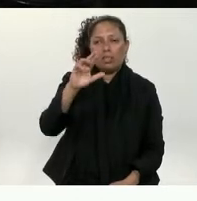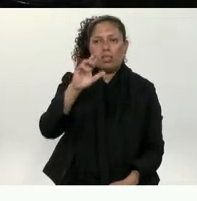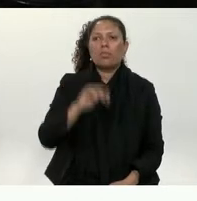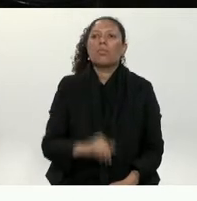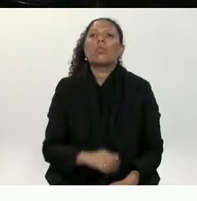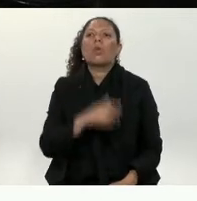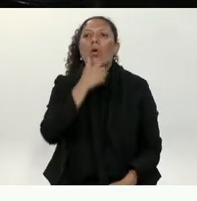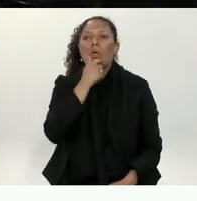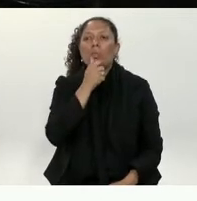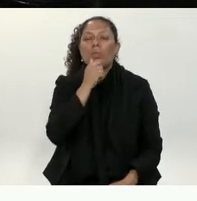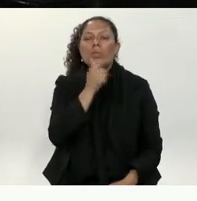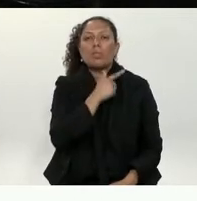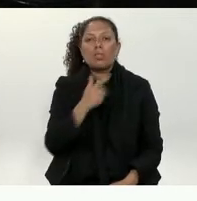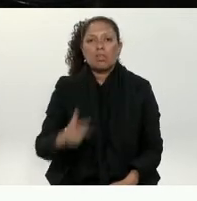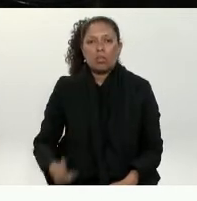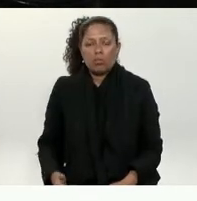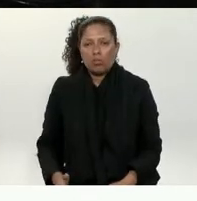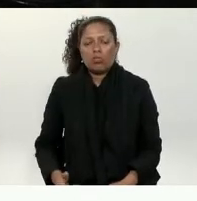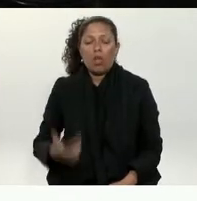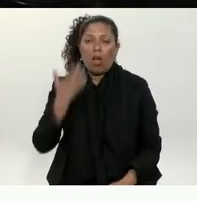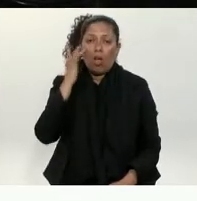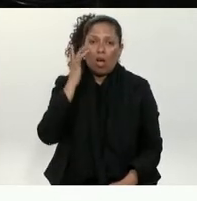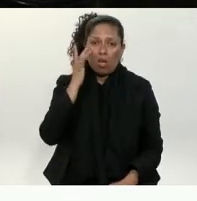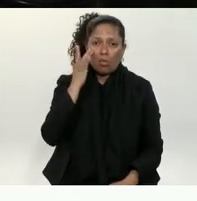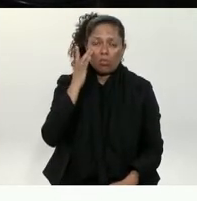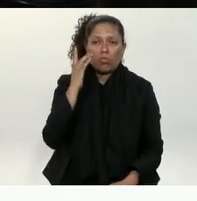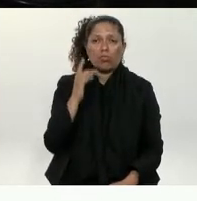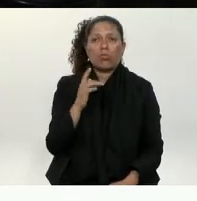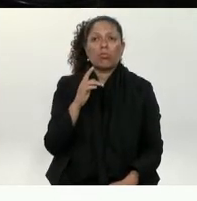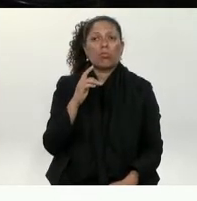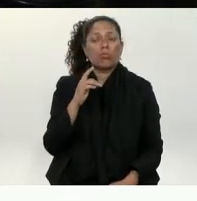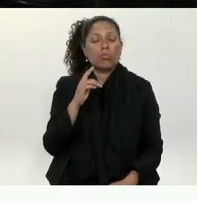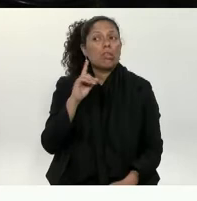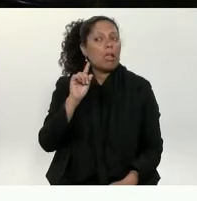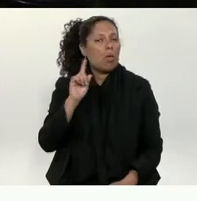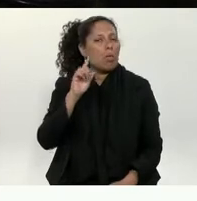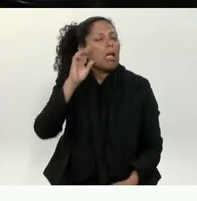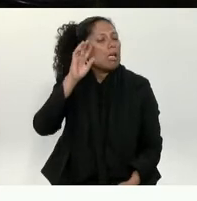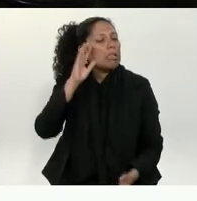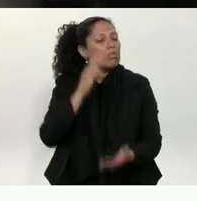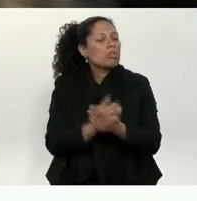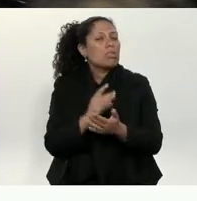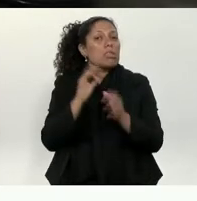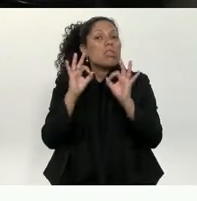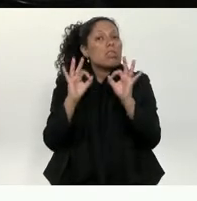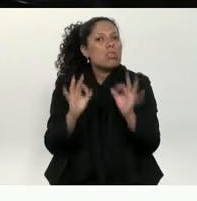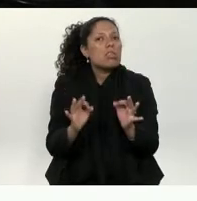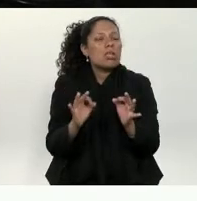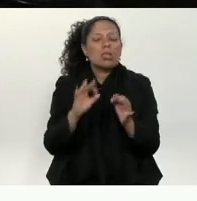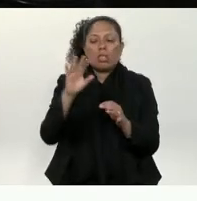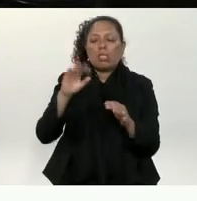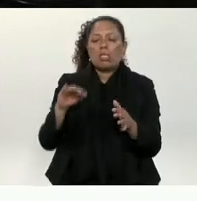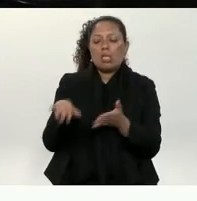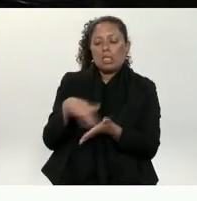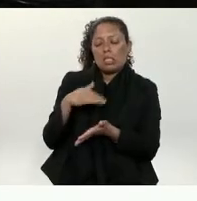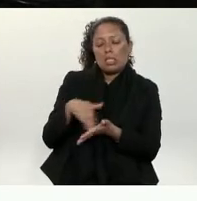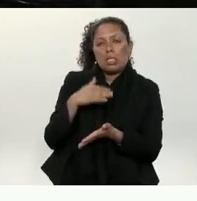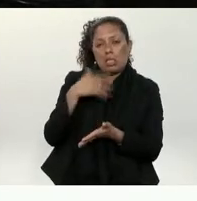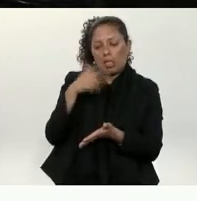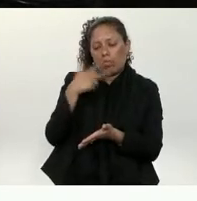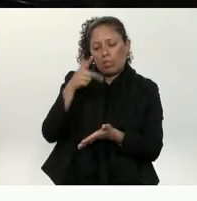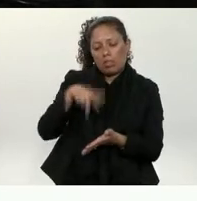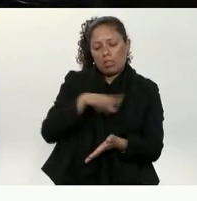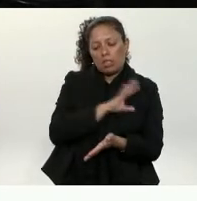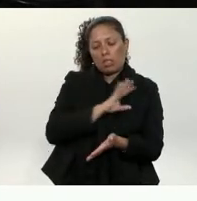Bittencourt. Senhor presidente, eu acho que essa contribuição, acho não, tenho certeza, que essa contribuição que o secretário traz a essa